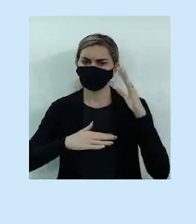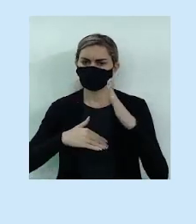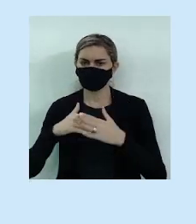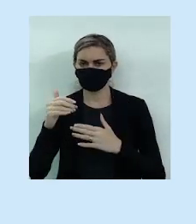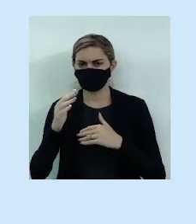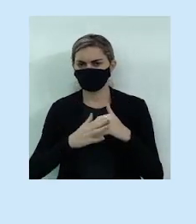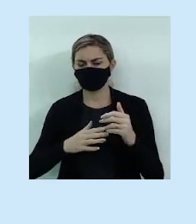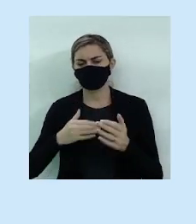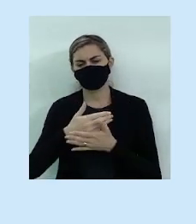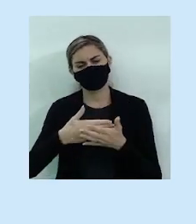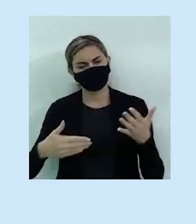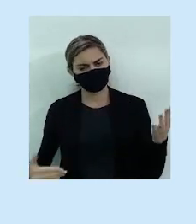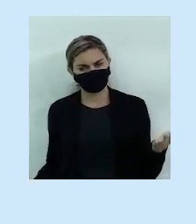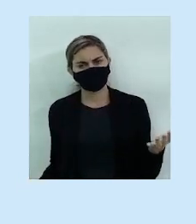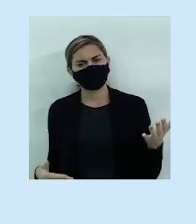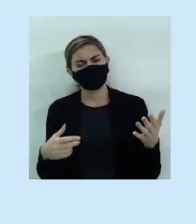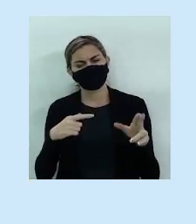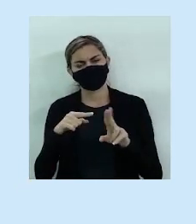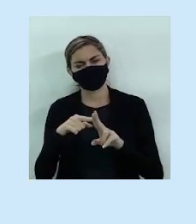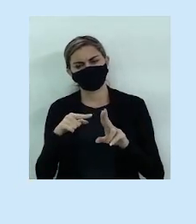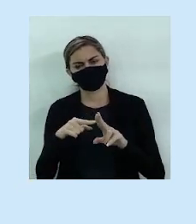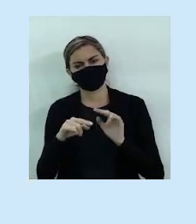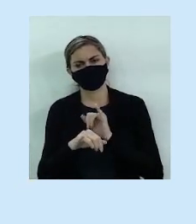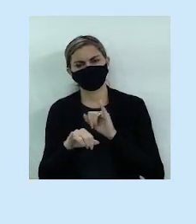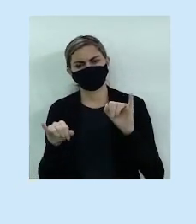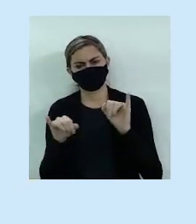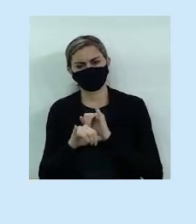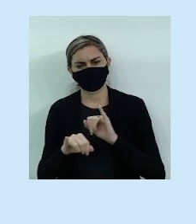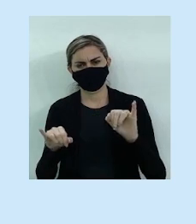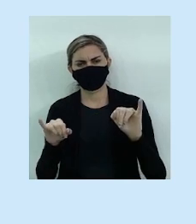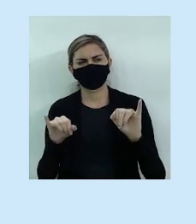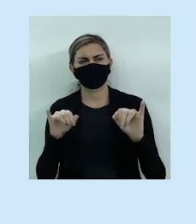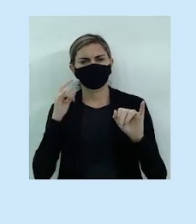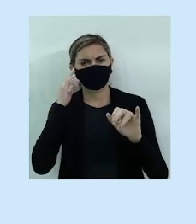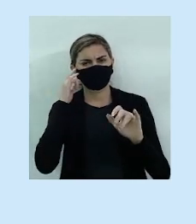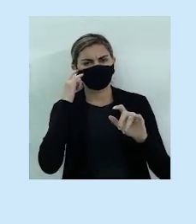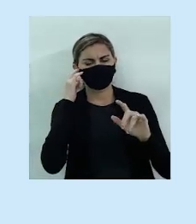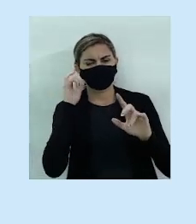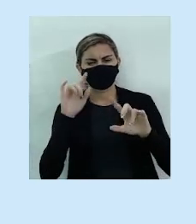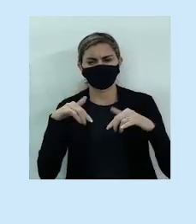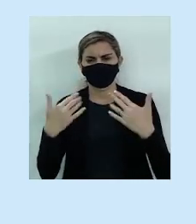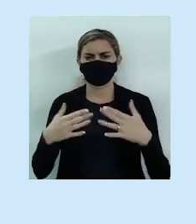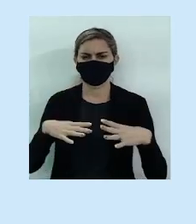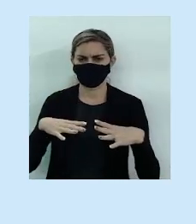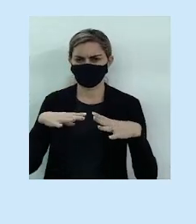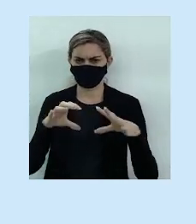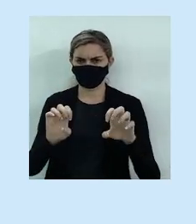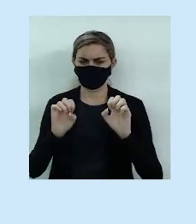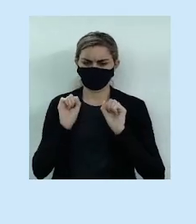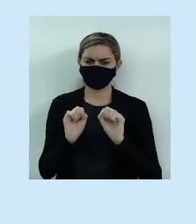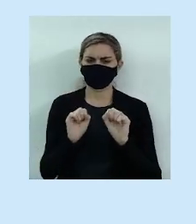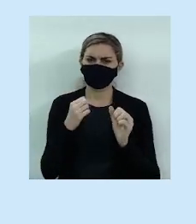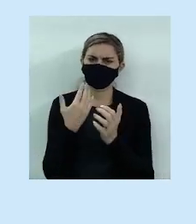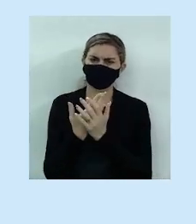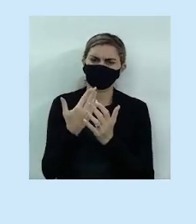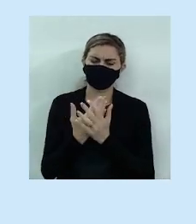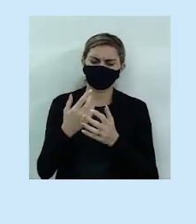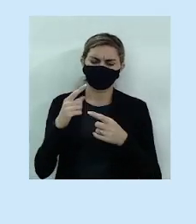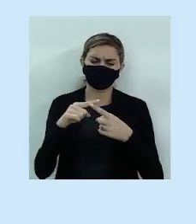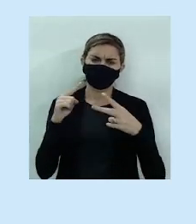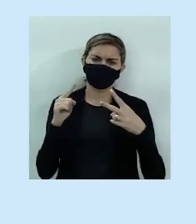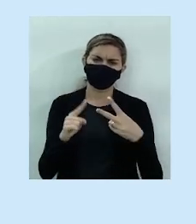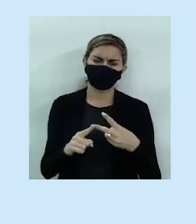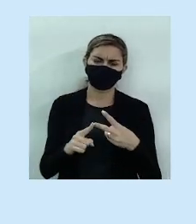estiverem contratados nas unidades informacionais. Então, a ética pode ser estudada sobre 2